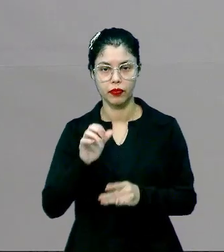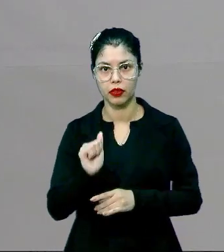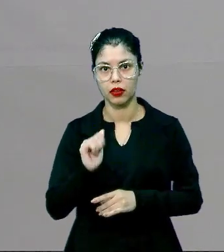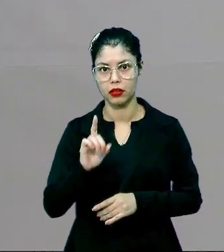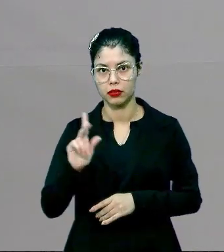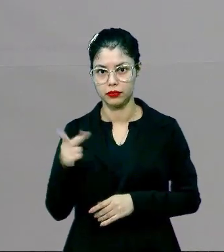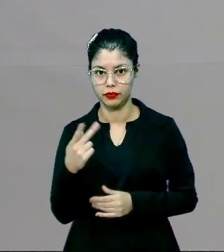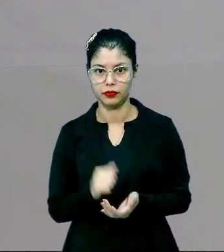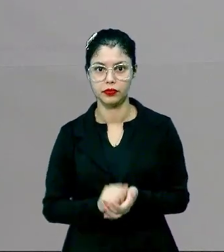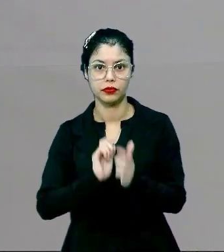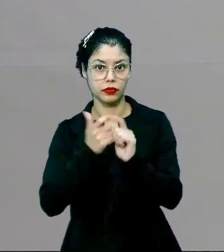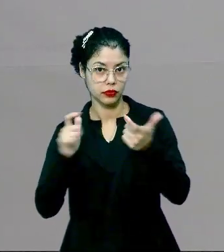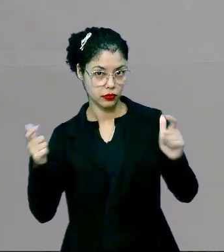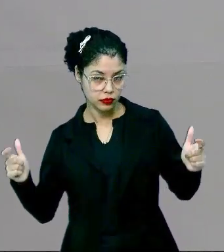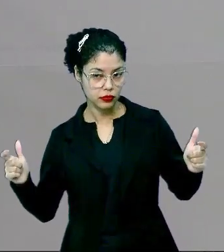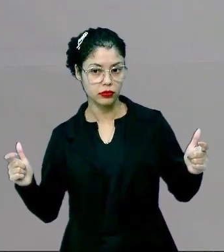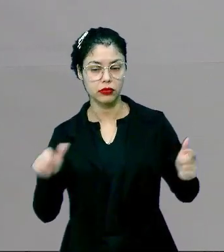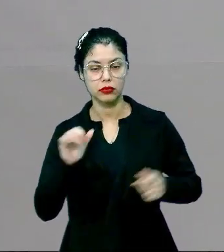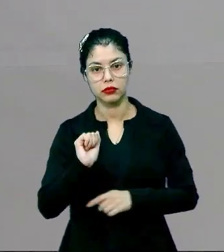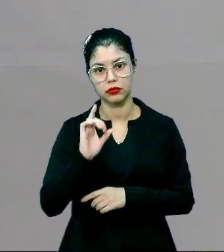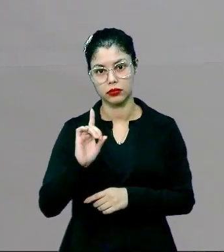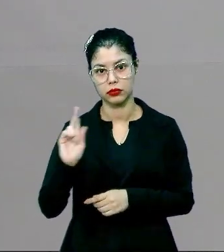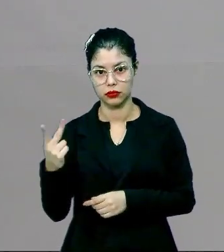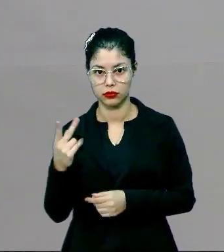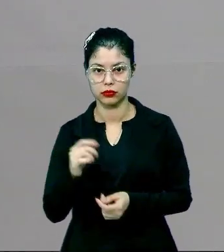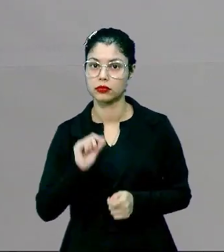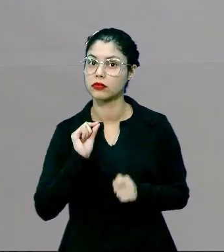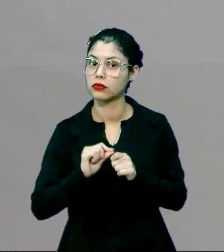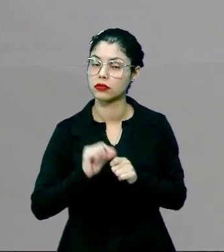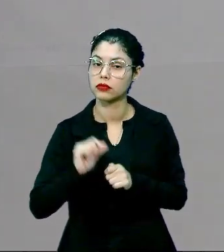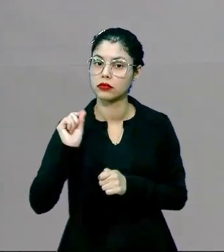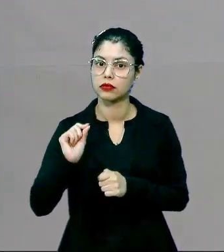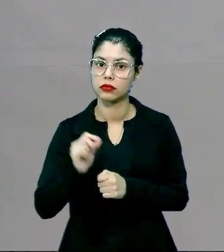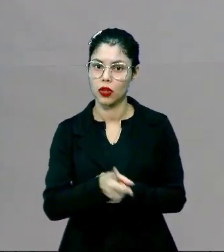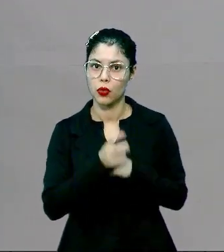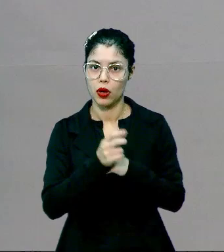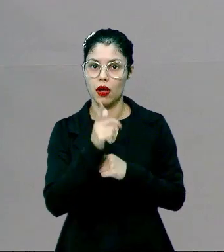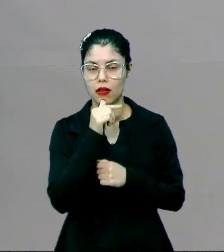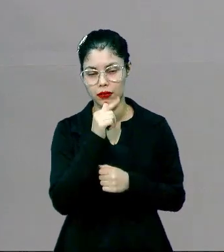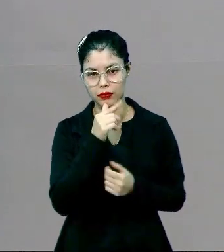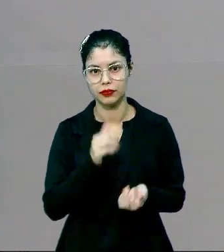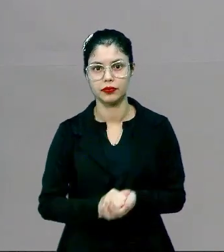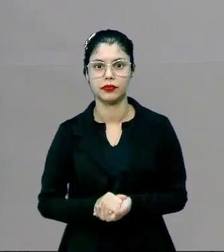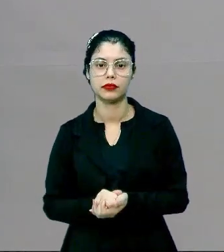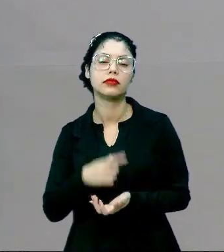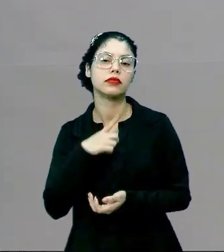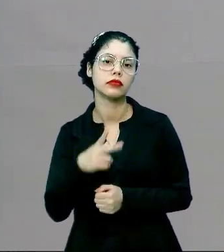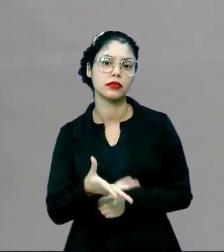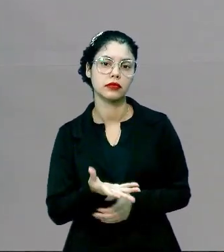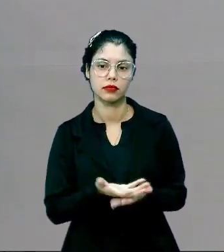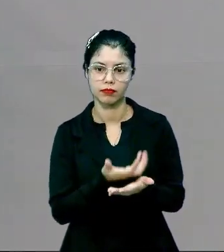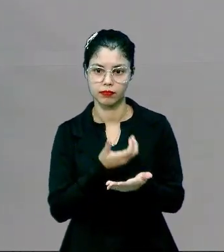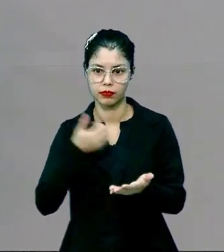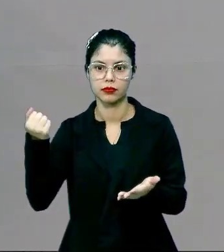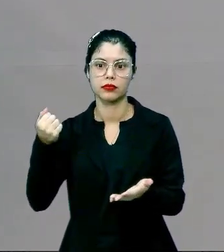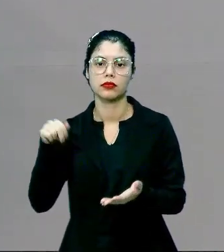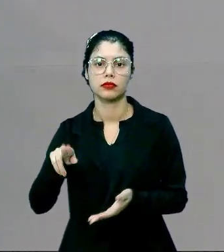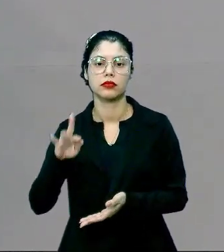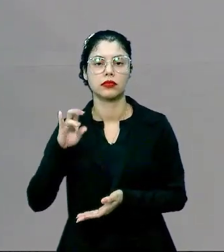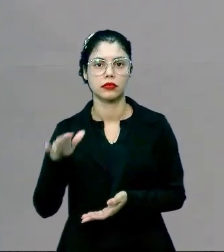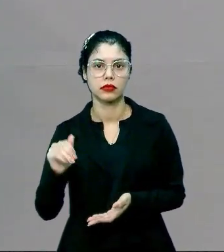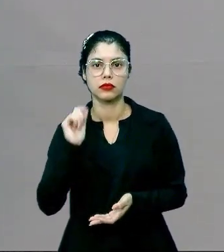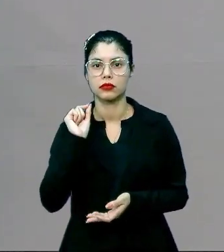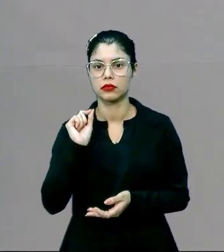ADH. Se aumenta o hormônio ADH, ele faz a função de quê? Reabsorver água. Se ele está tirando a água da